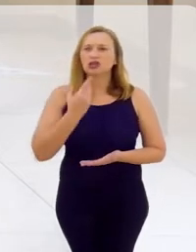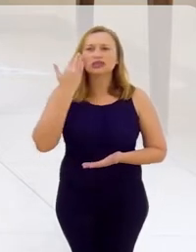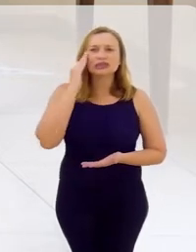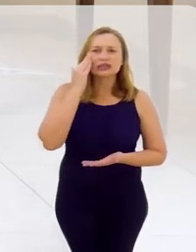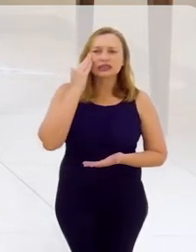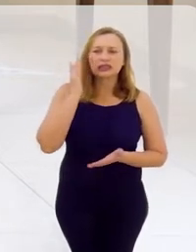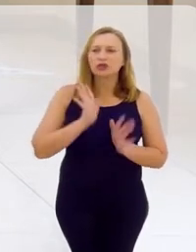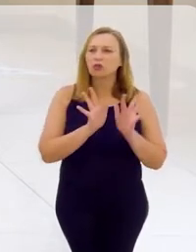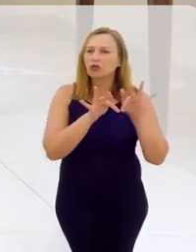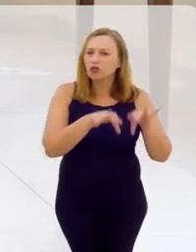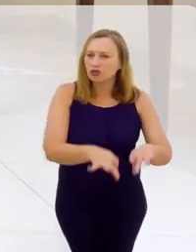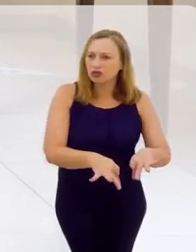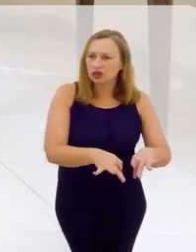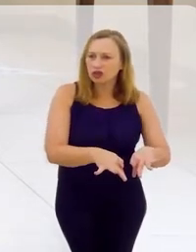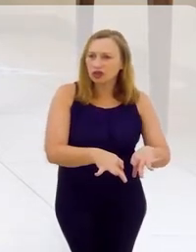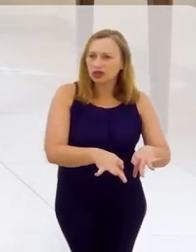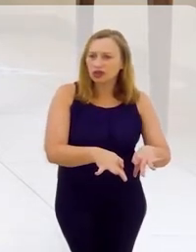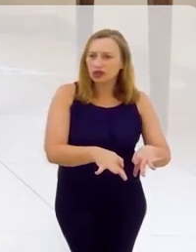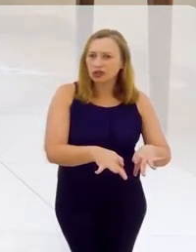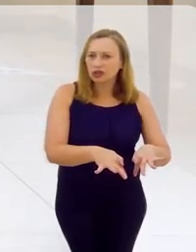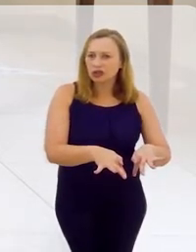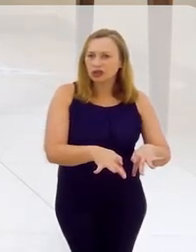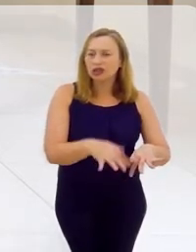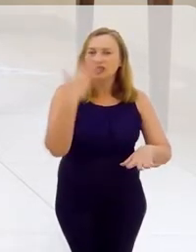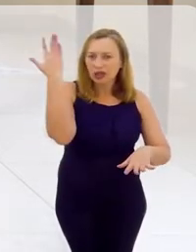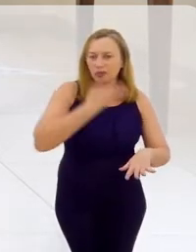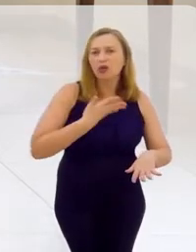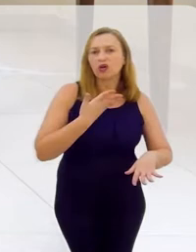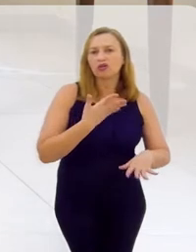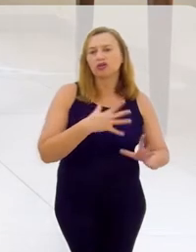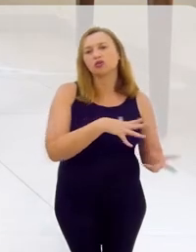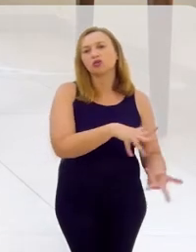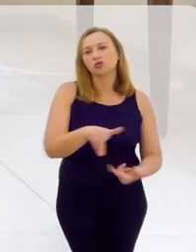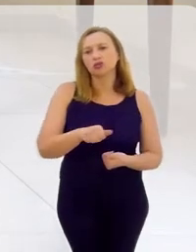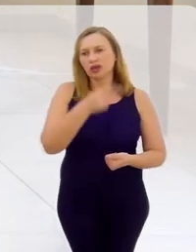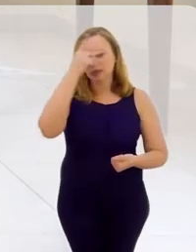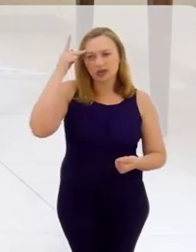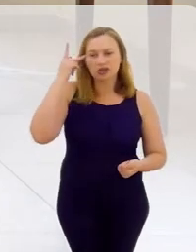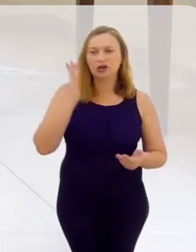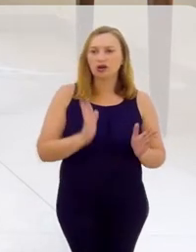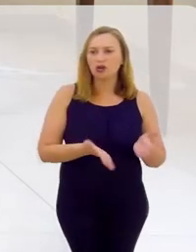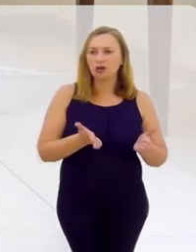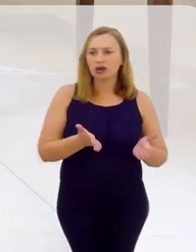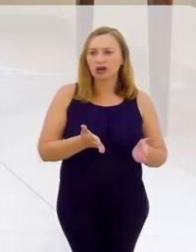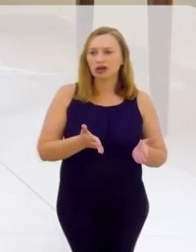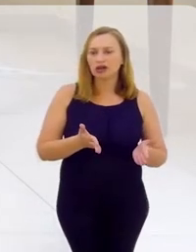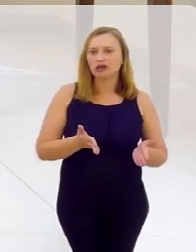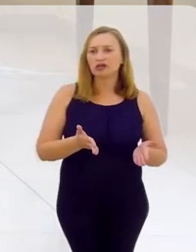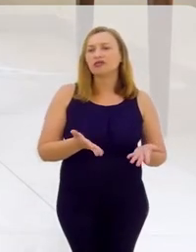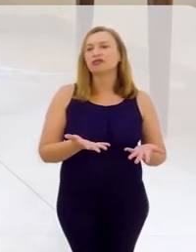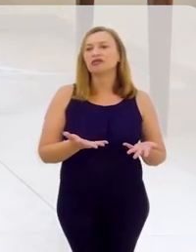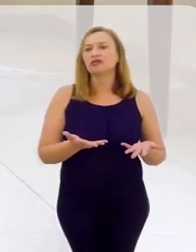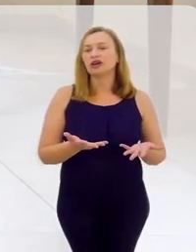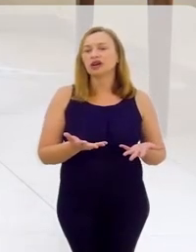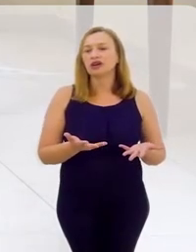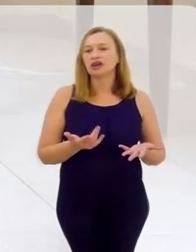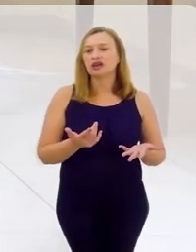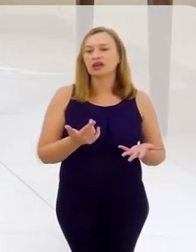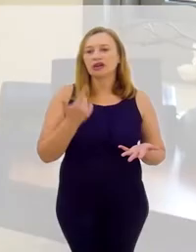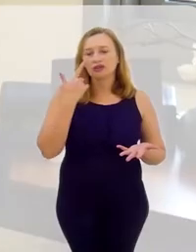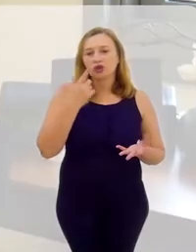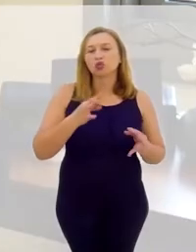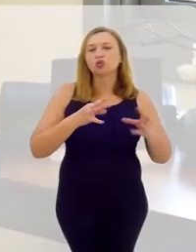um momento assim que nós entendemos como o fim desse estado de provação, onde a pessoa então vai colher,